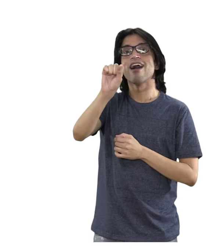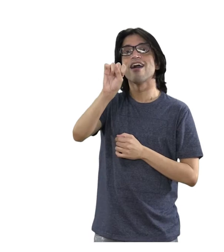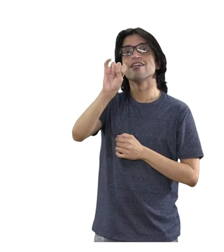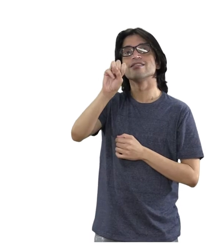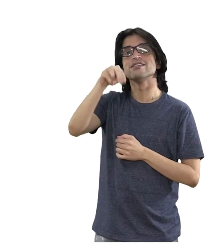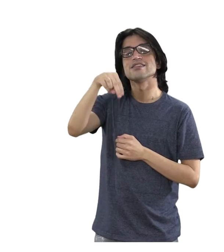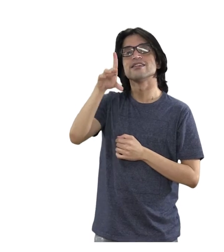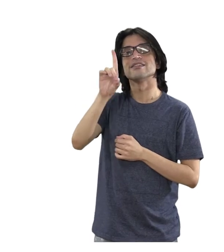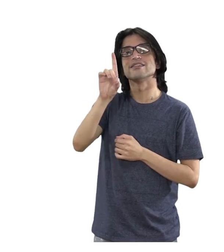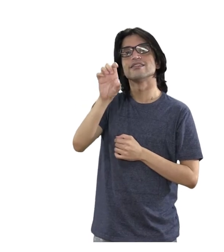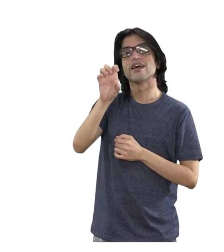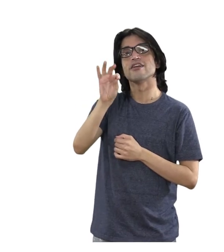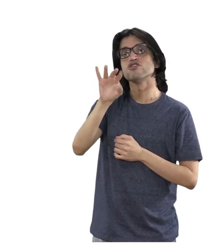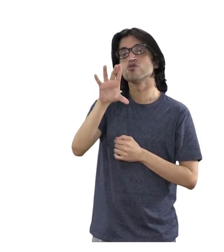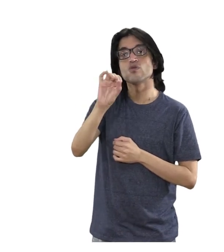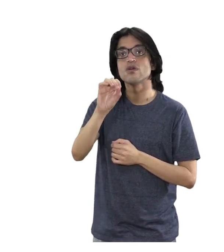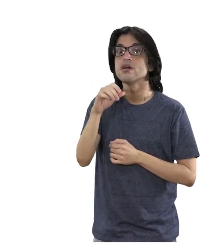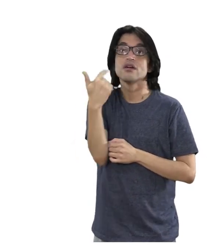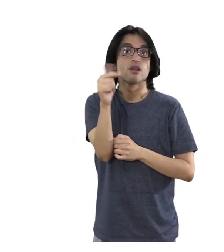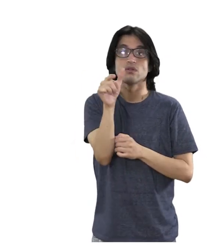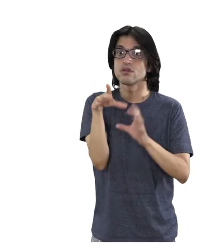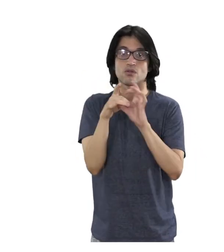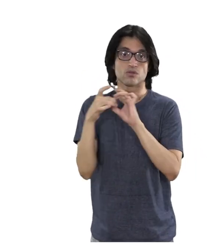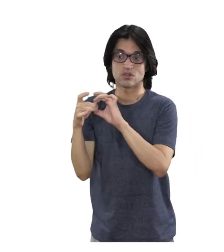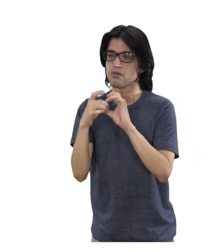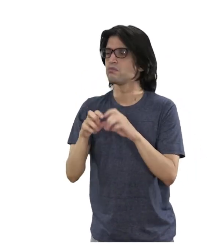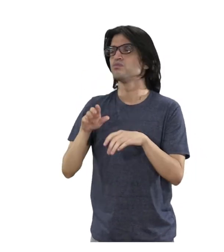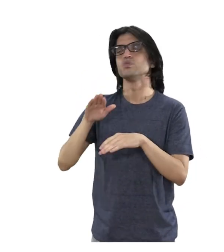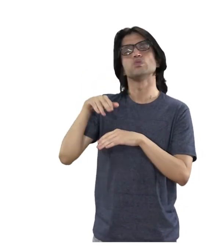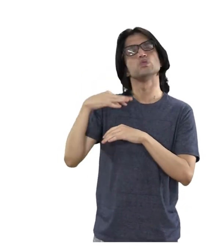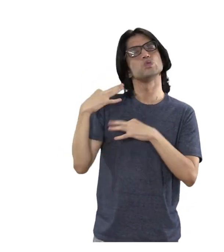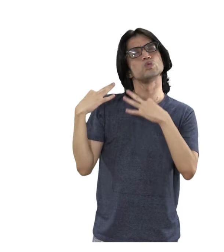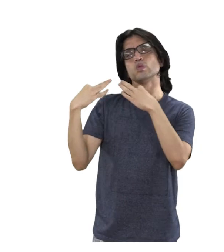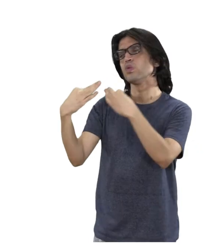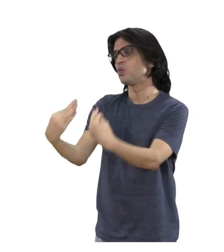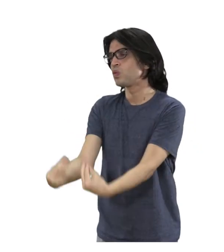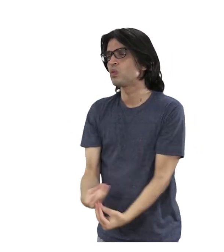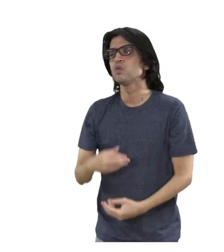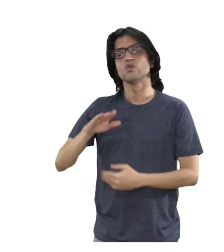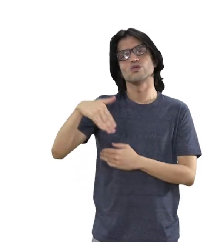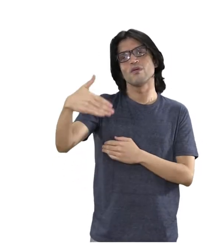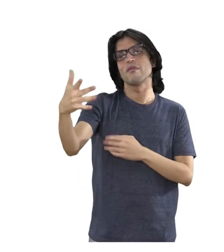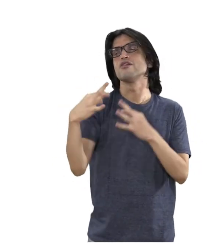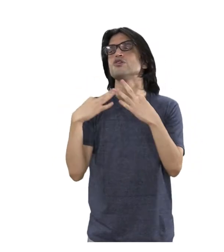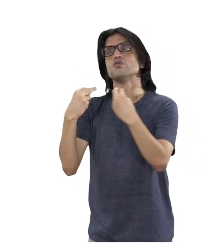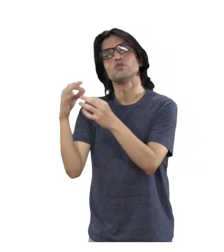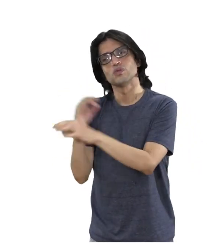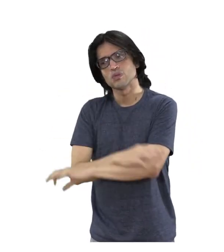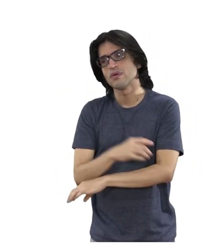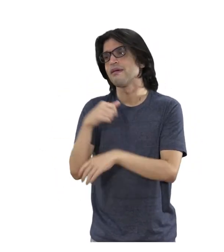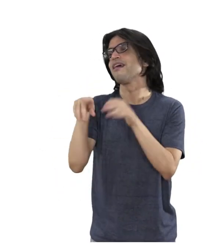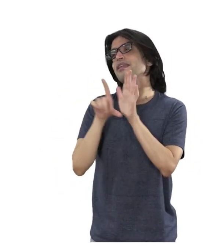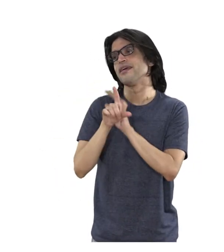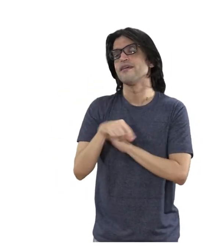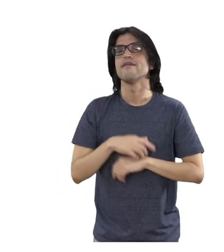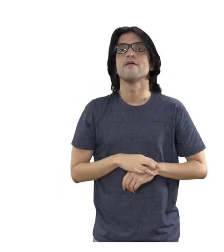por conjunções. Tudo passa, tudo corre, é a lei. Então, observamos a diferença que na primeira nós utilizamos